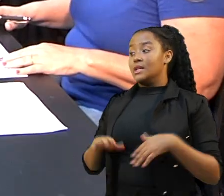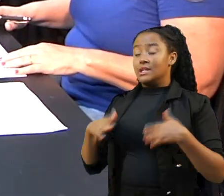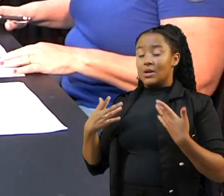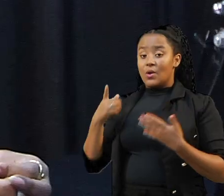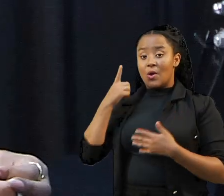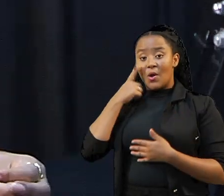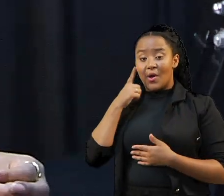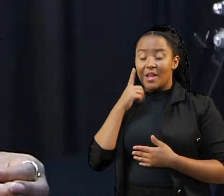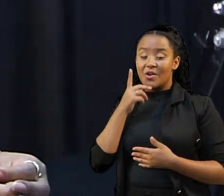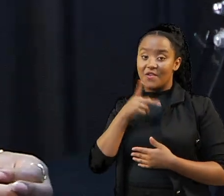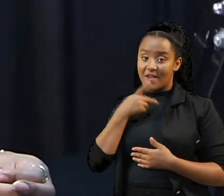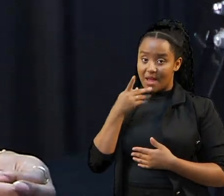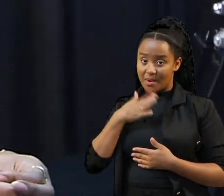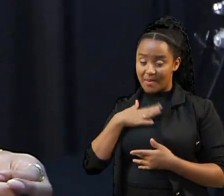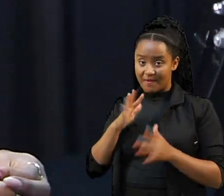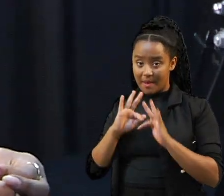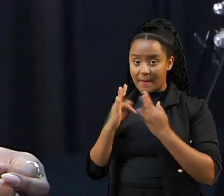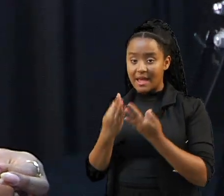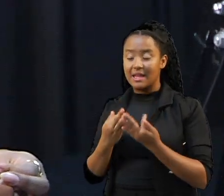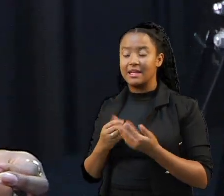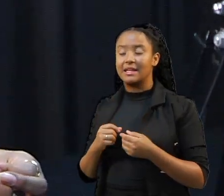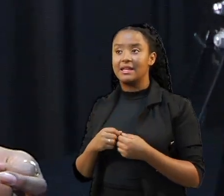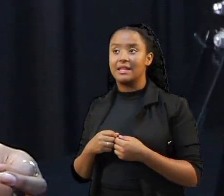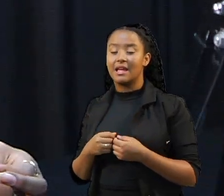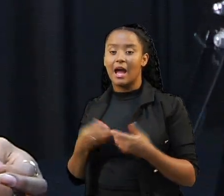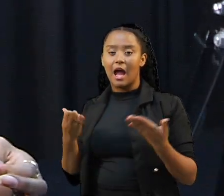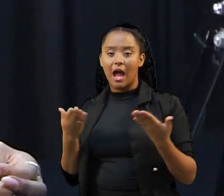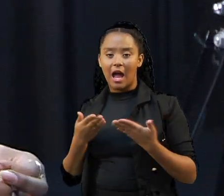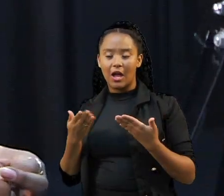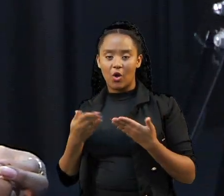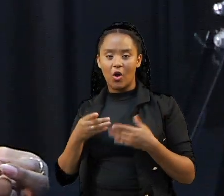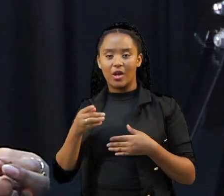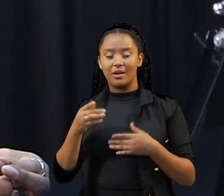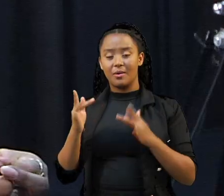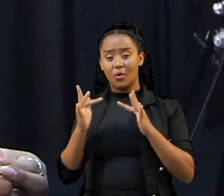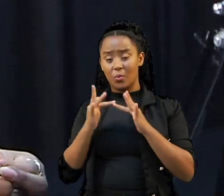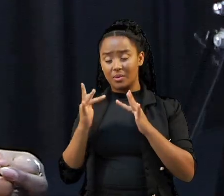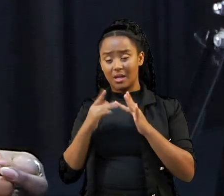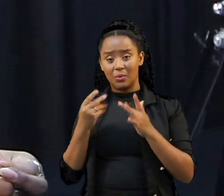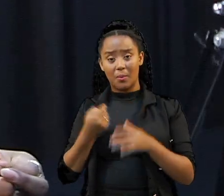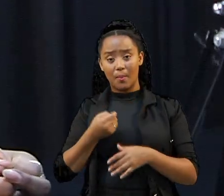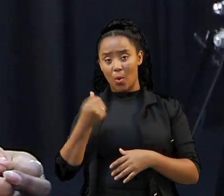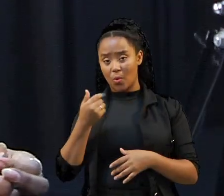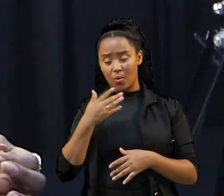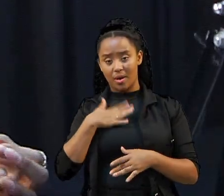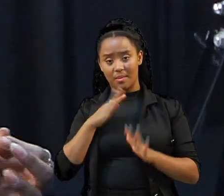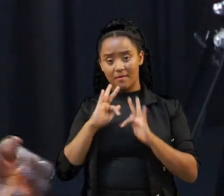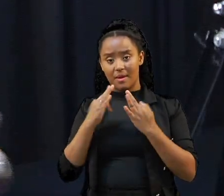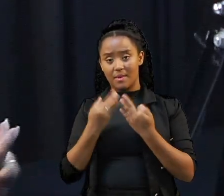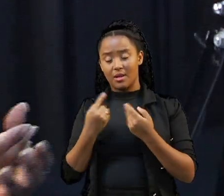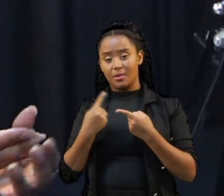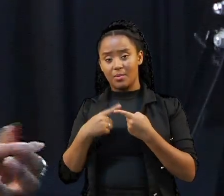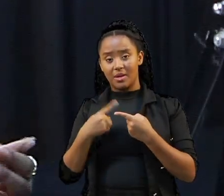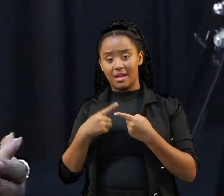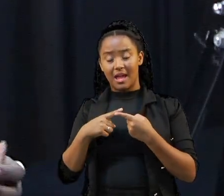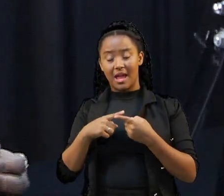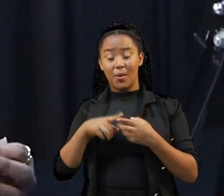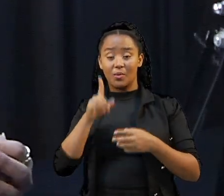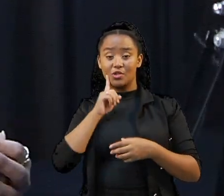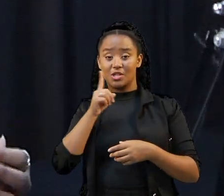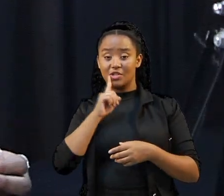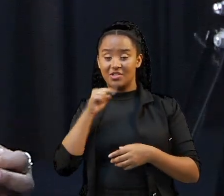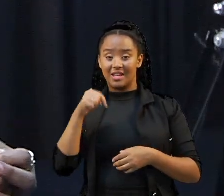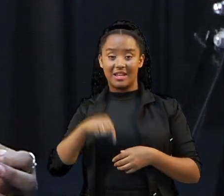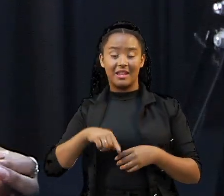Olha, eu falaria para eles, porque, tipo assim, agora eu tô com pouco contato com eles, porque a universidade demanda muito, a